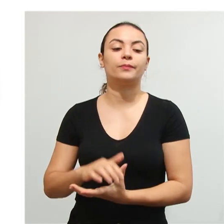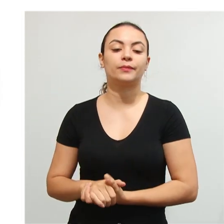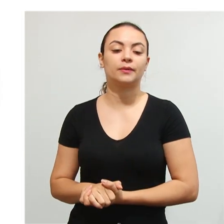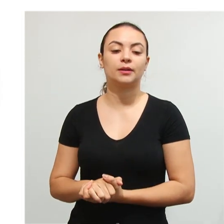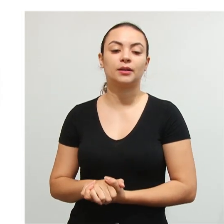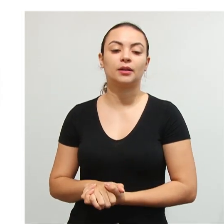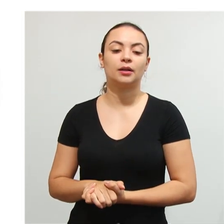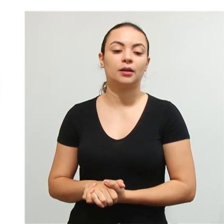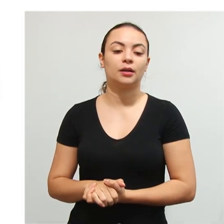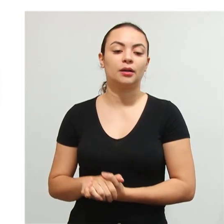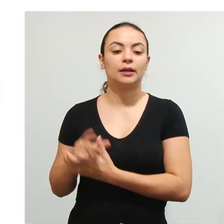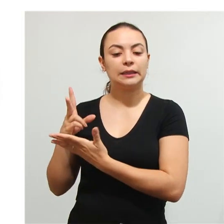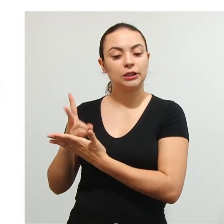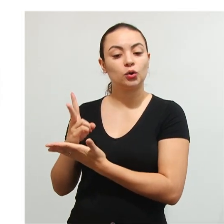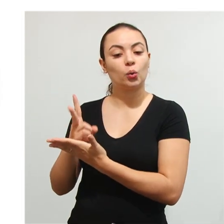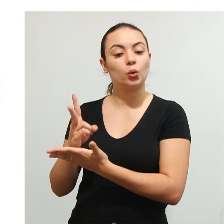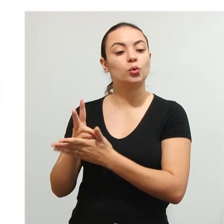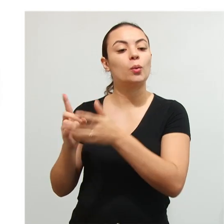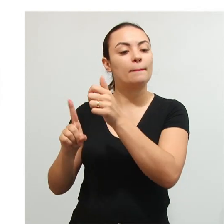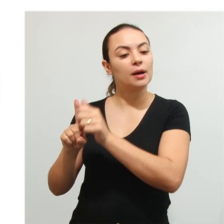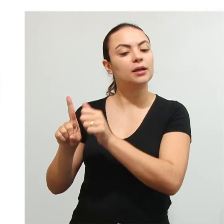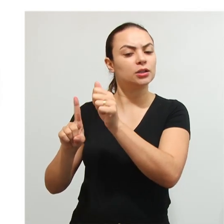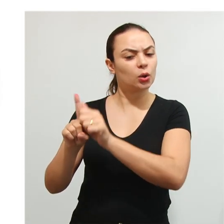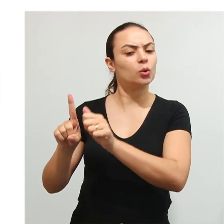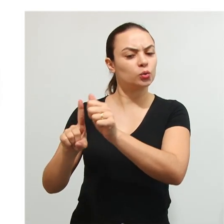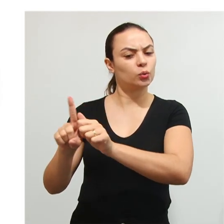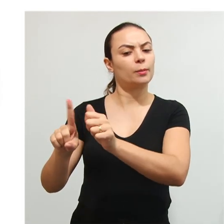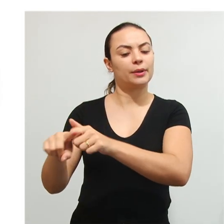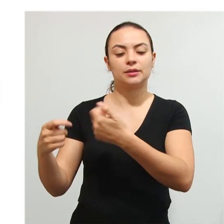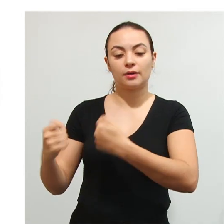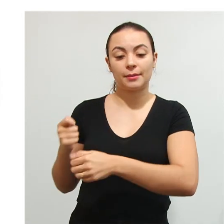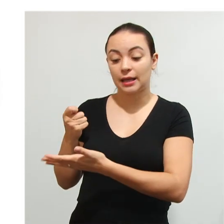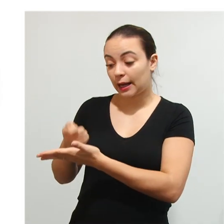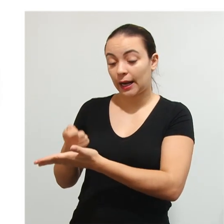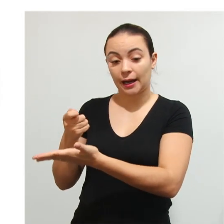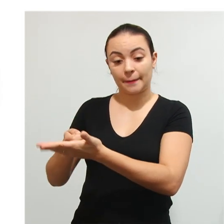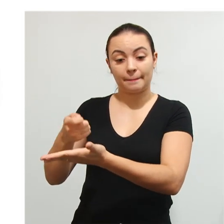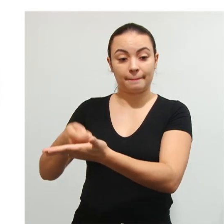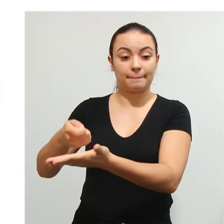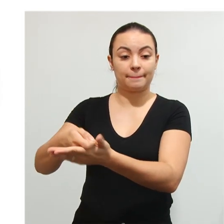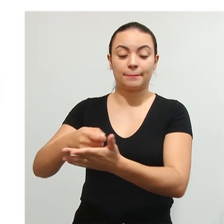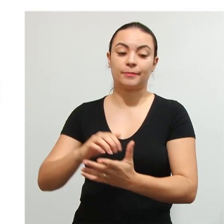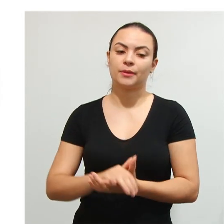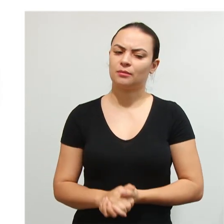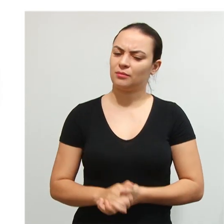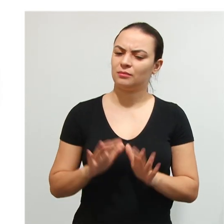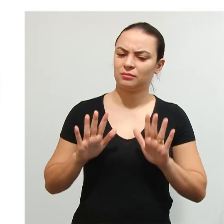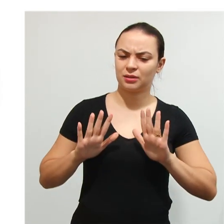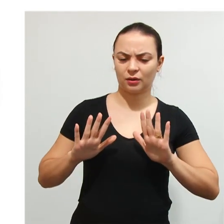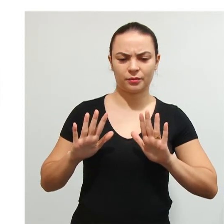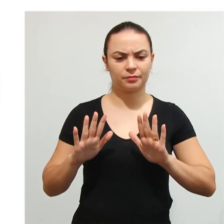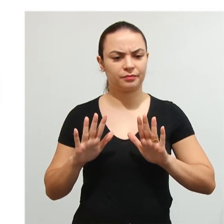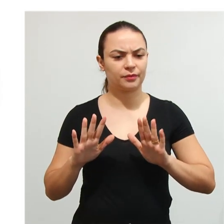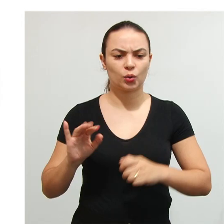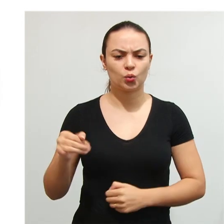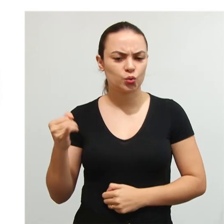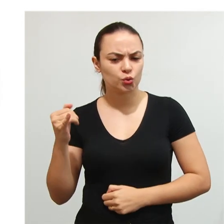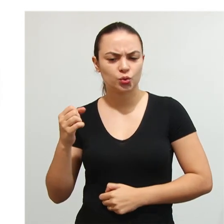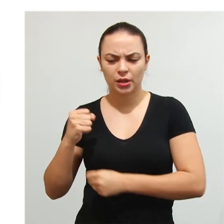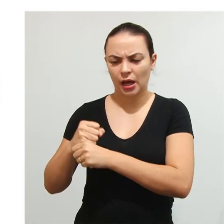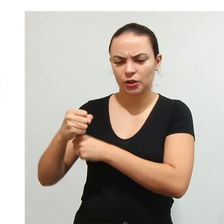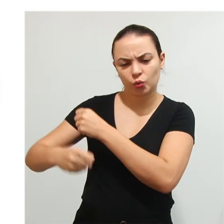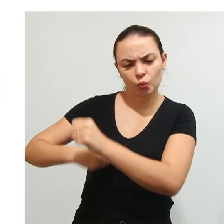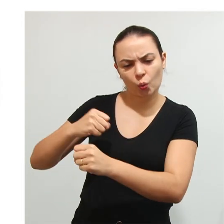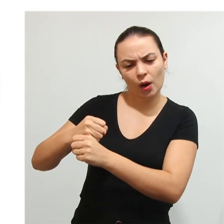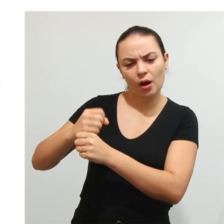o juros é anual é mensal então outra forma de se mascarar essa informação da taxa real de